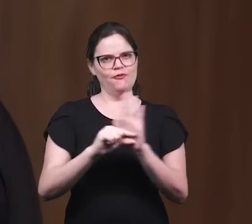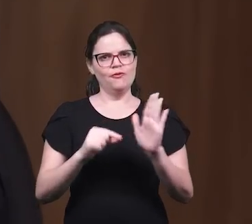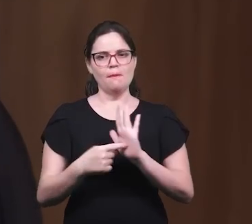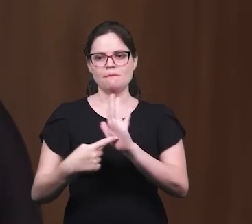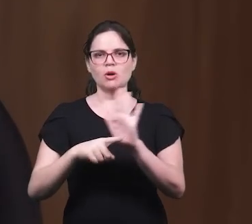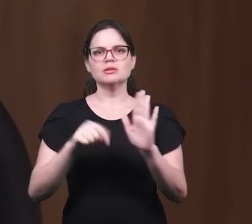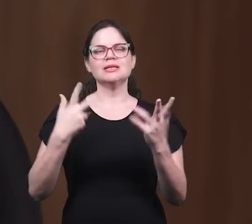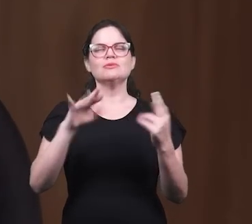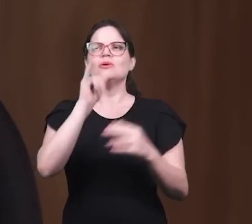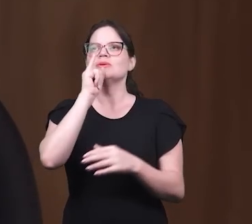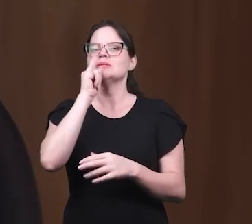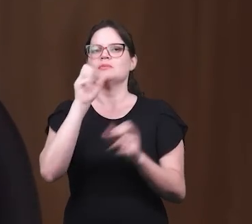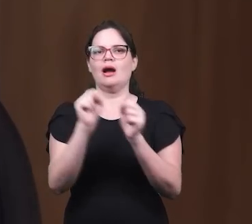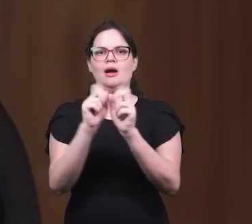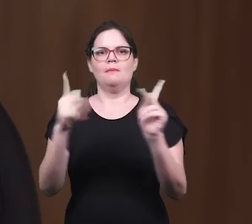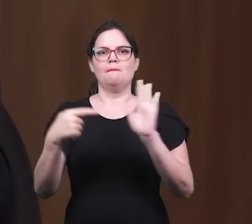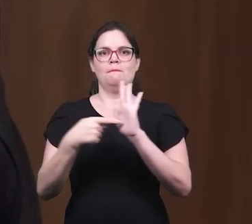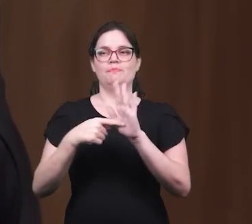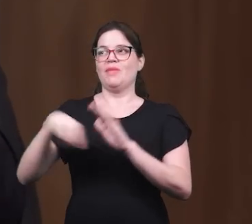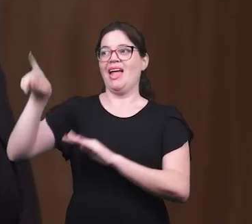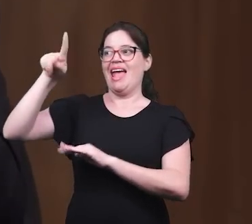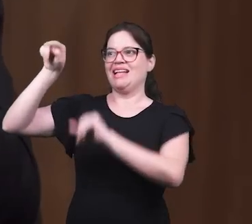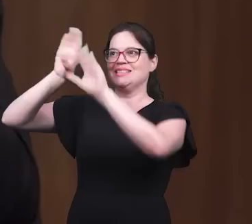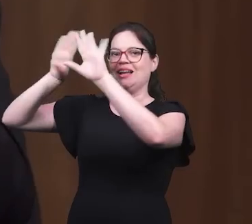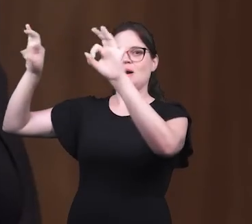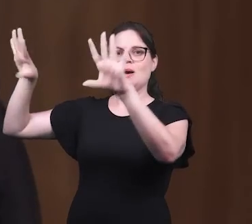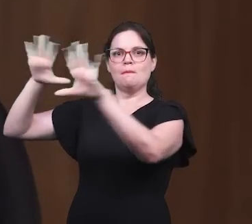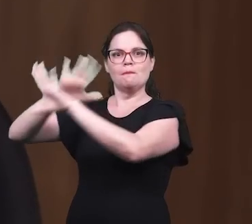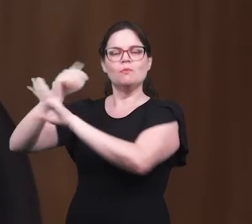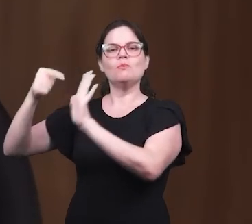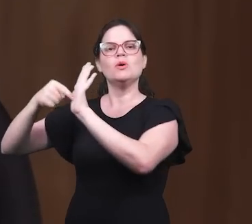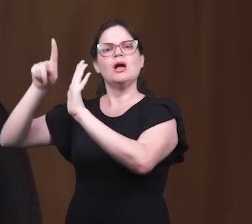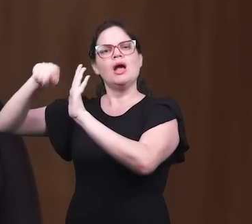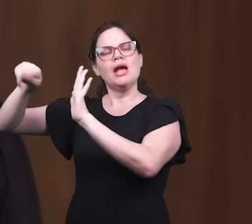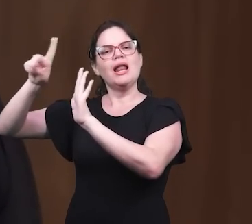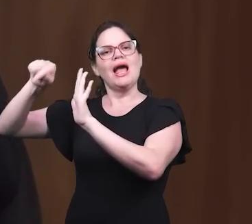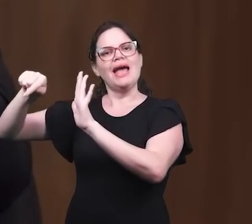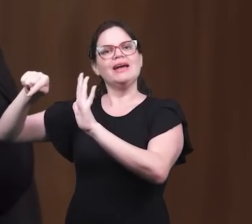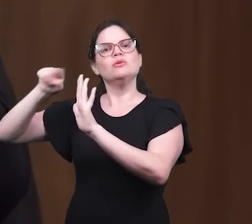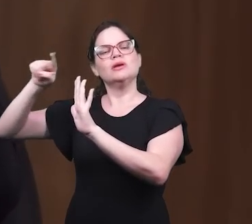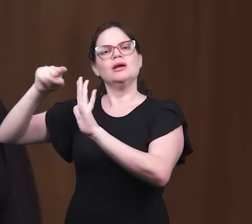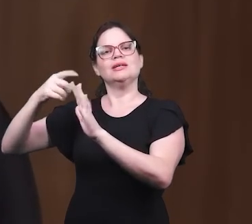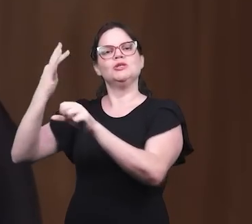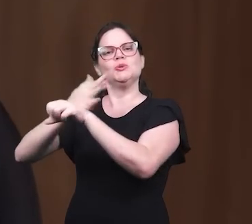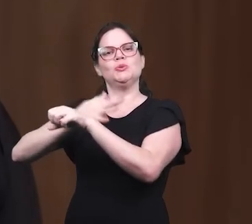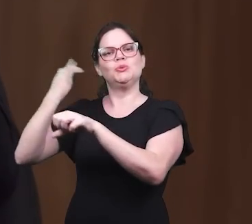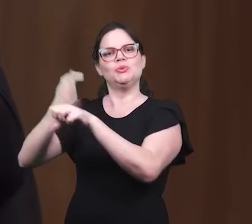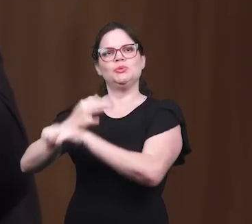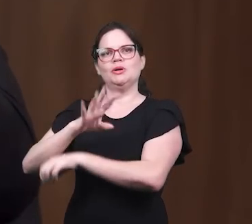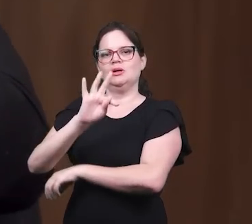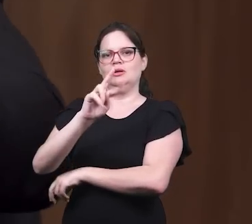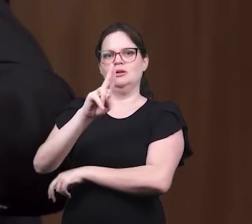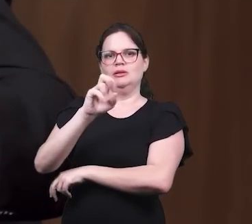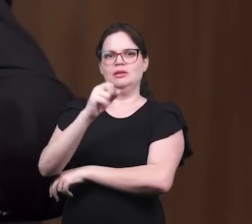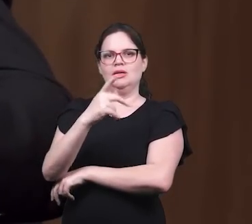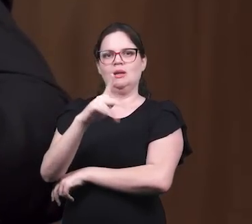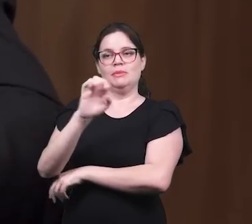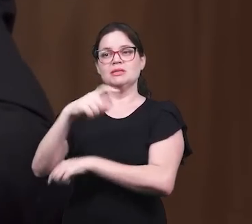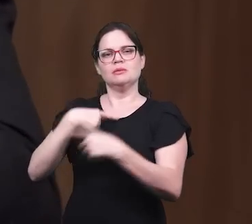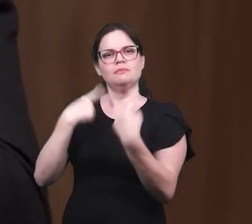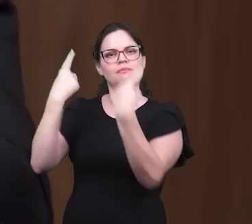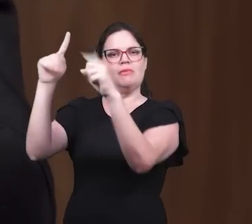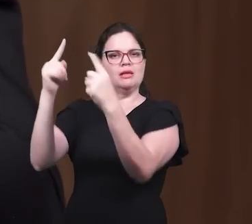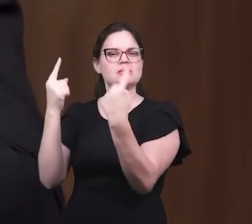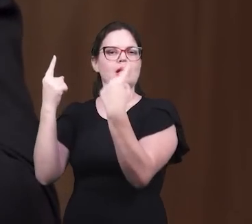de grande tribulação. A tradução ali fala de grande tribulação, mas a palavra que vieram de uma grande tríplice, vieram de uma